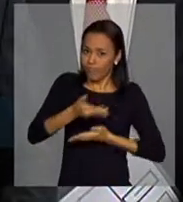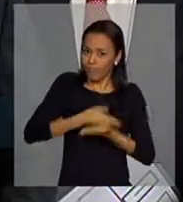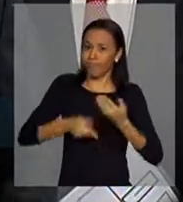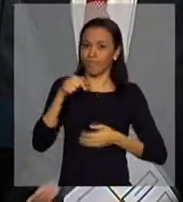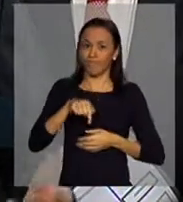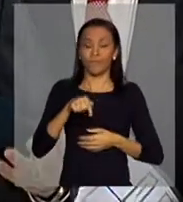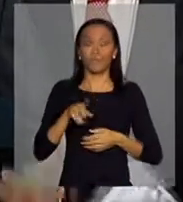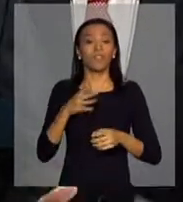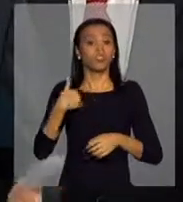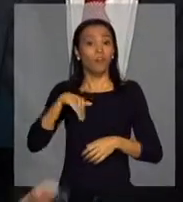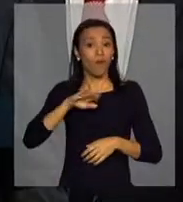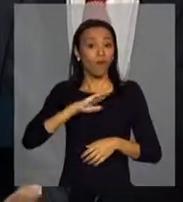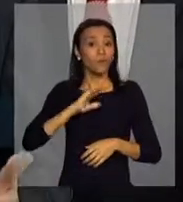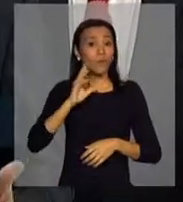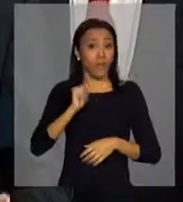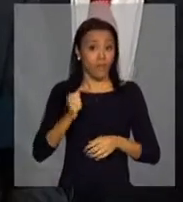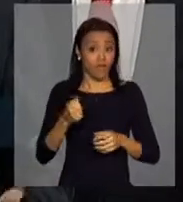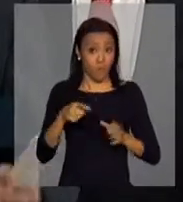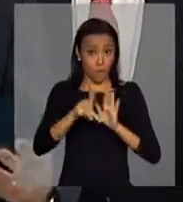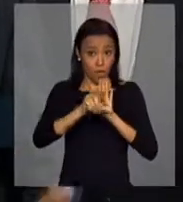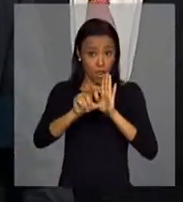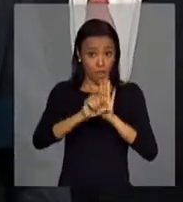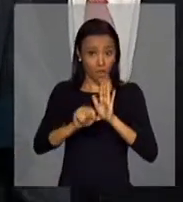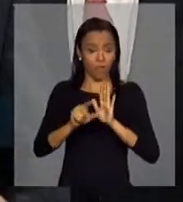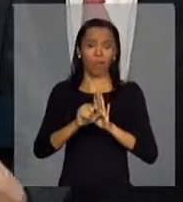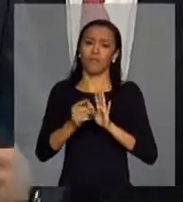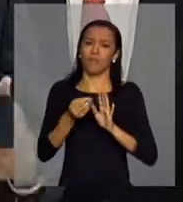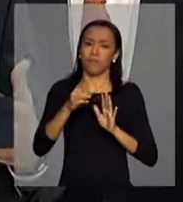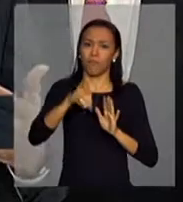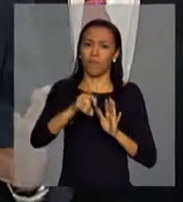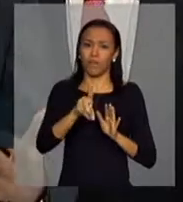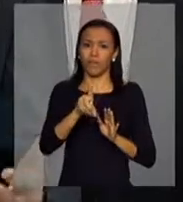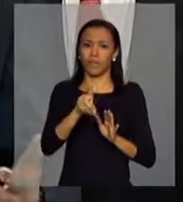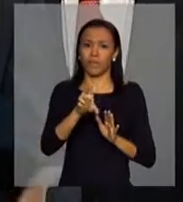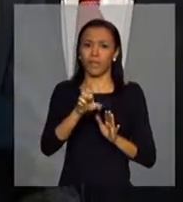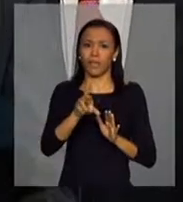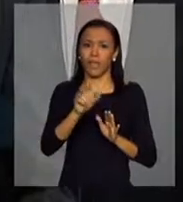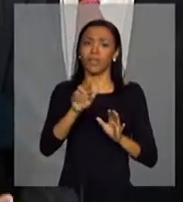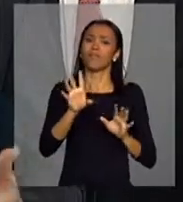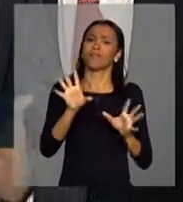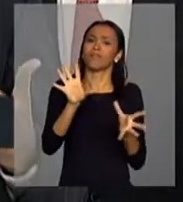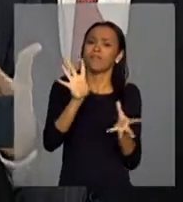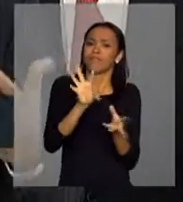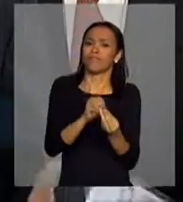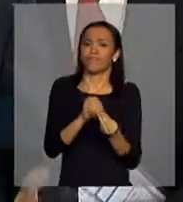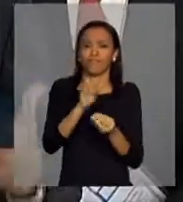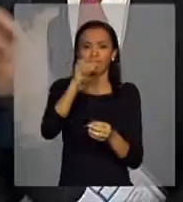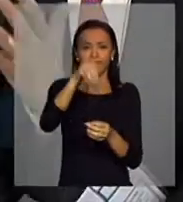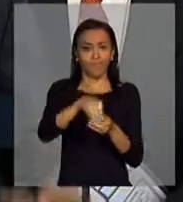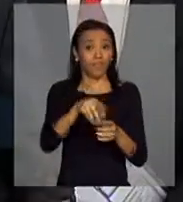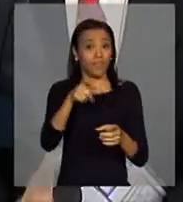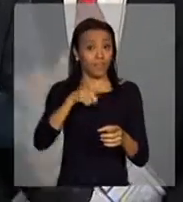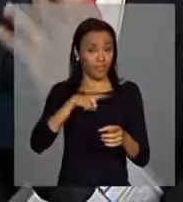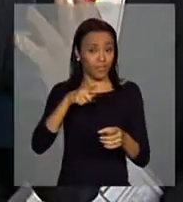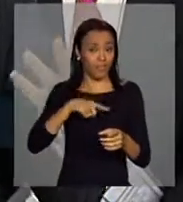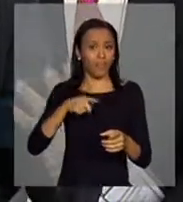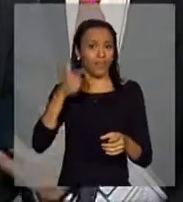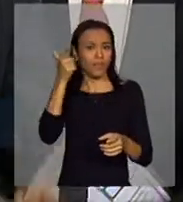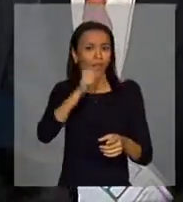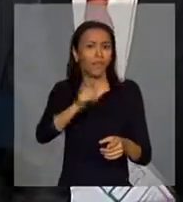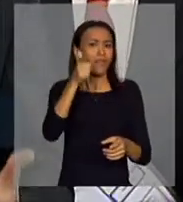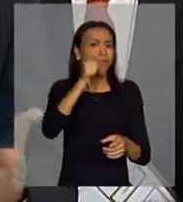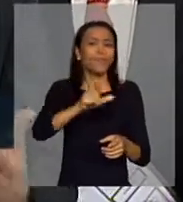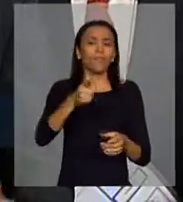no sentido de dotar o país de uma legislação moderna, simplificada, né? Ganhos importantes estão